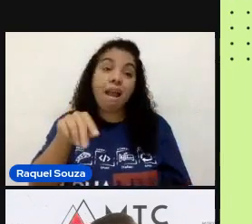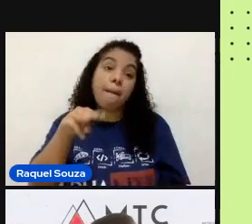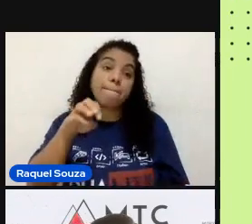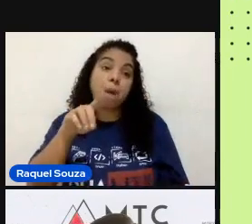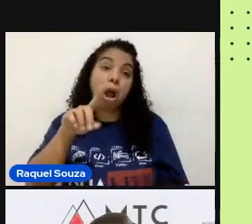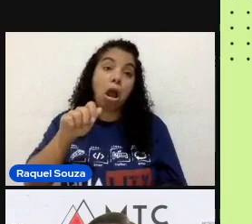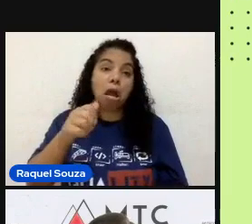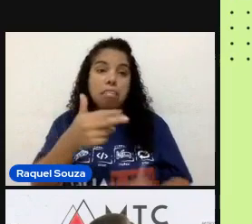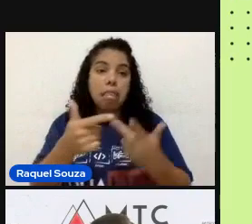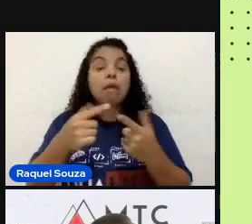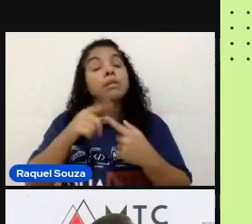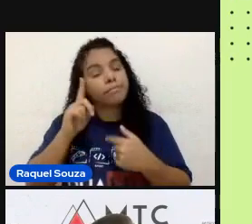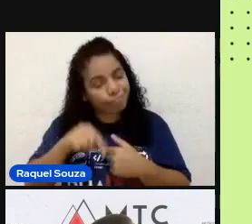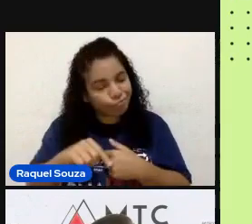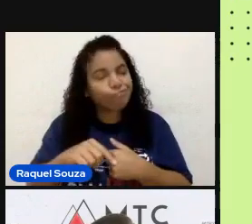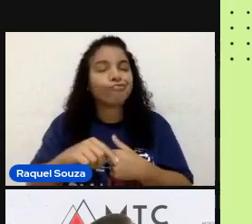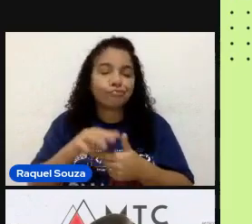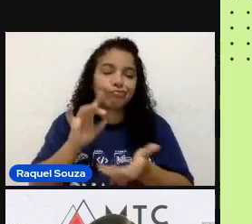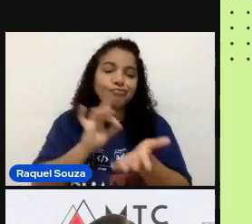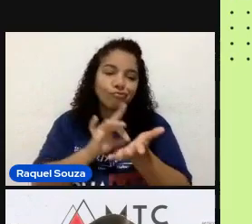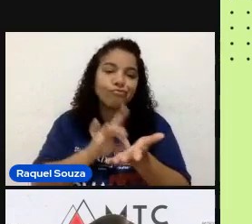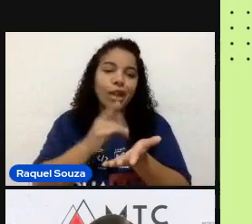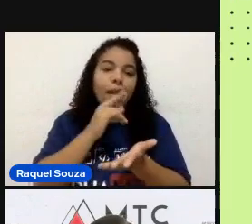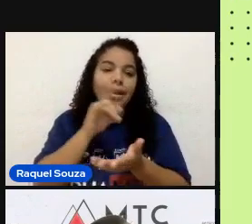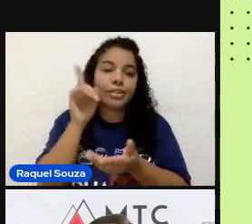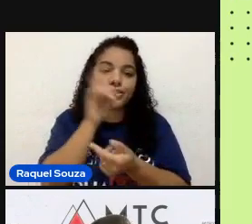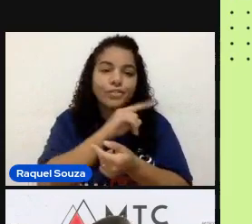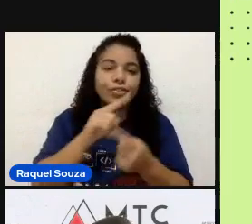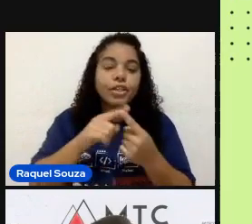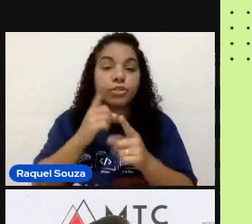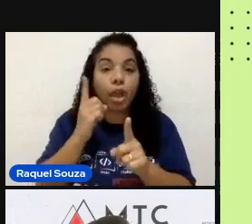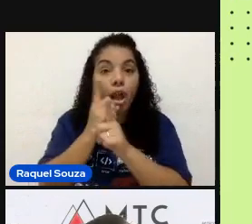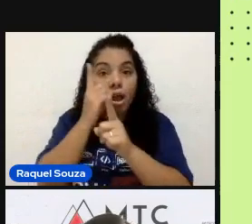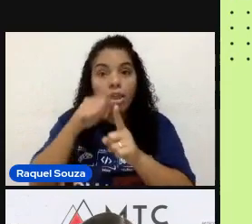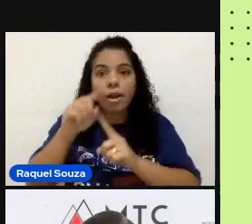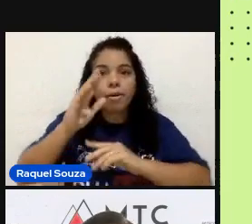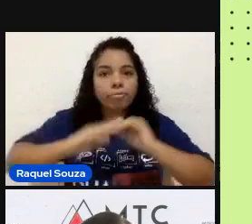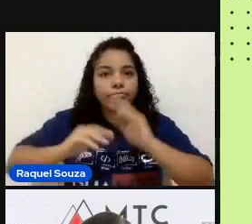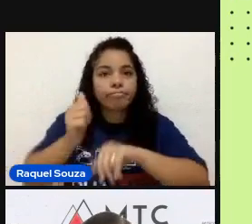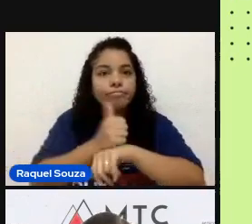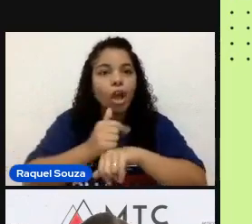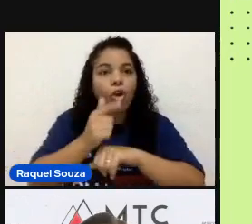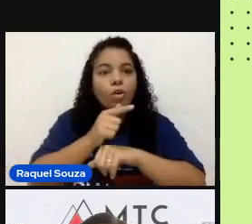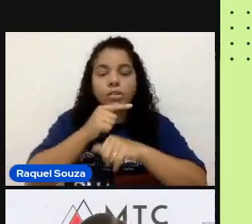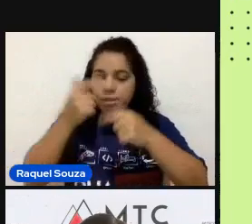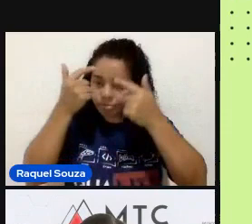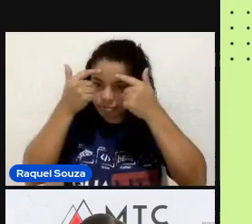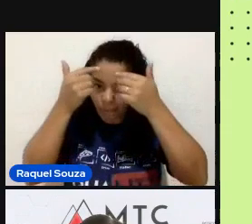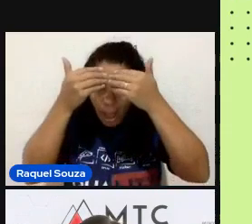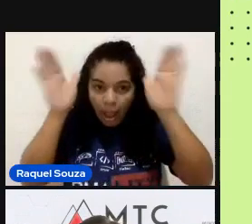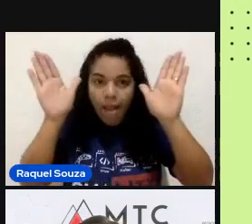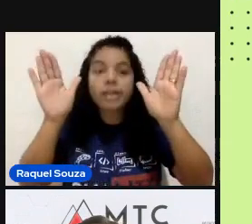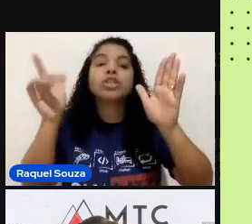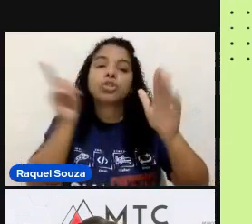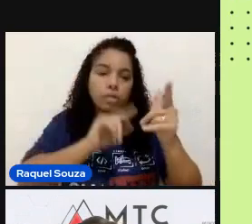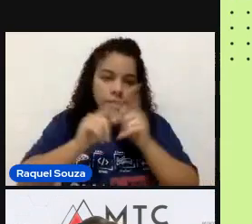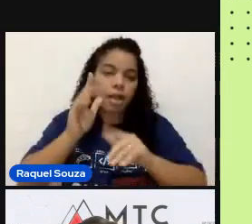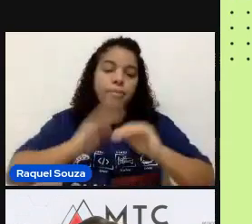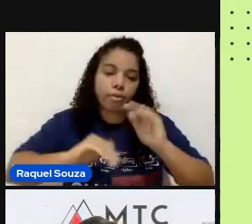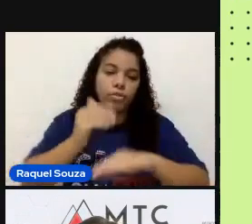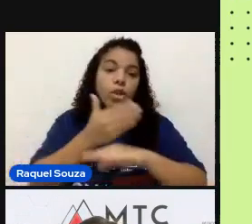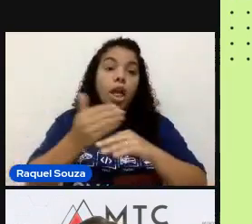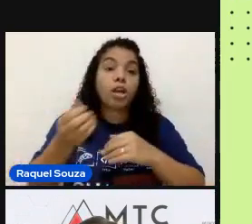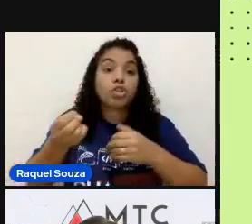arrumar profissionais que tenham uma visão mais aberta. Infelizmente, a gente consegue mais com profissionais mais novos. Então,